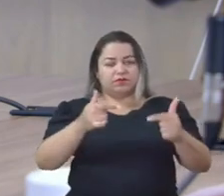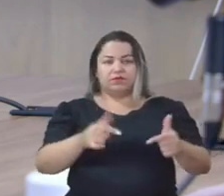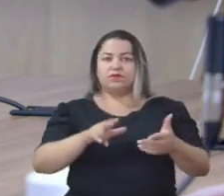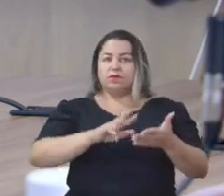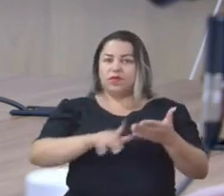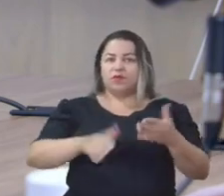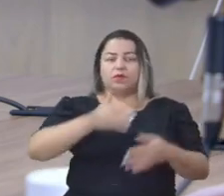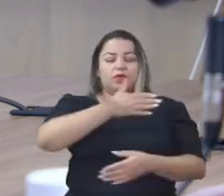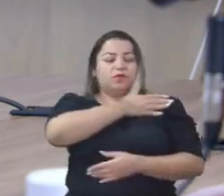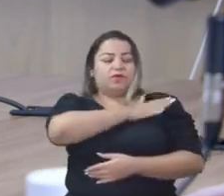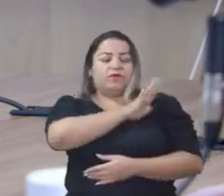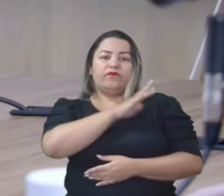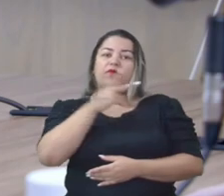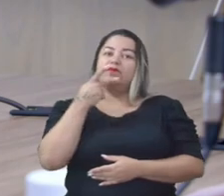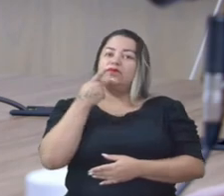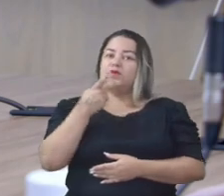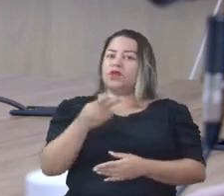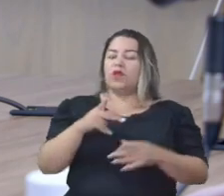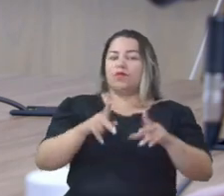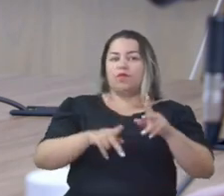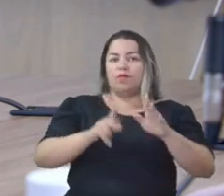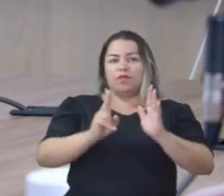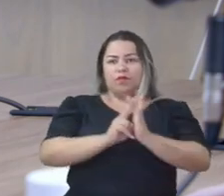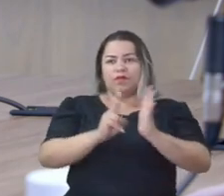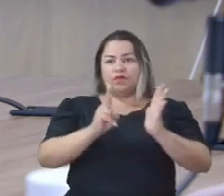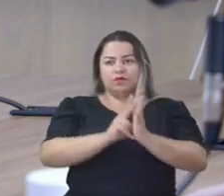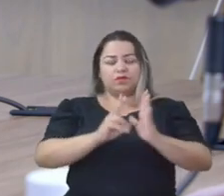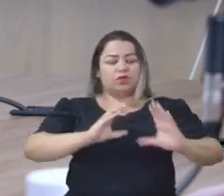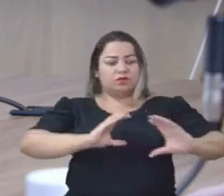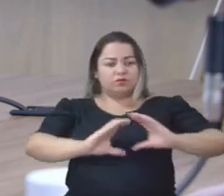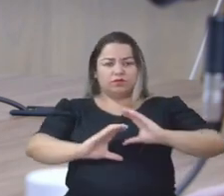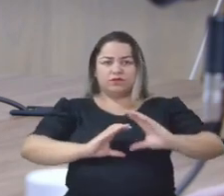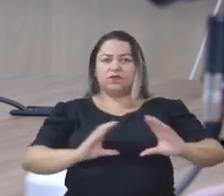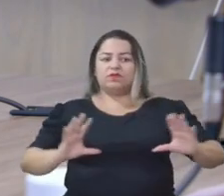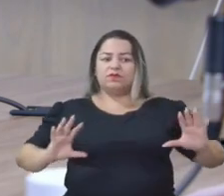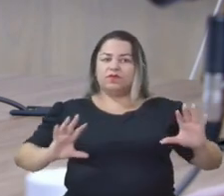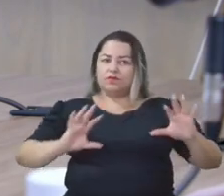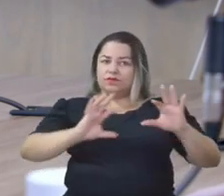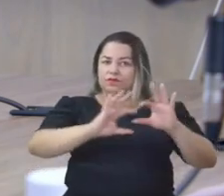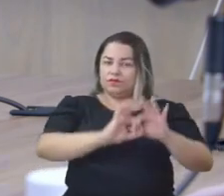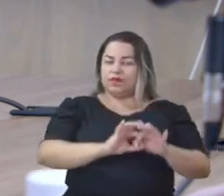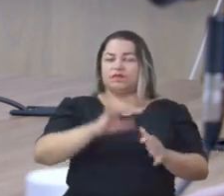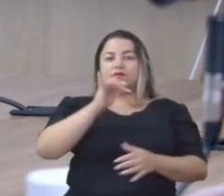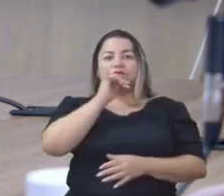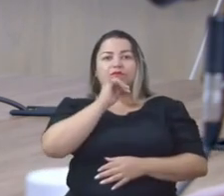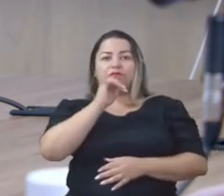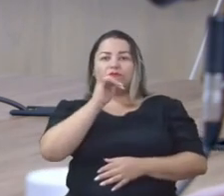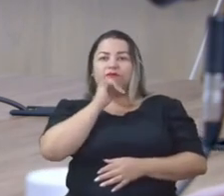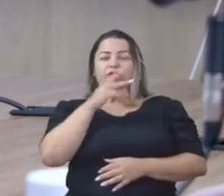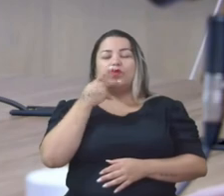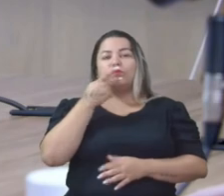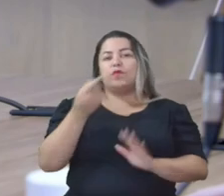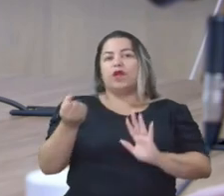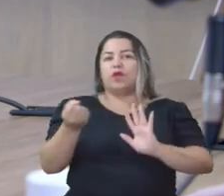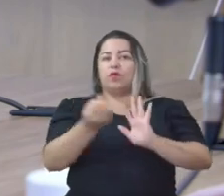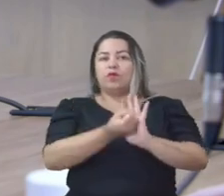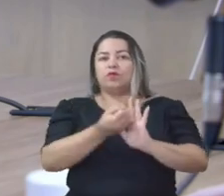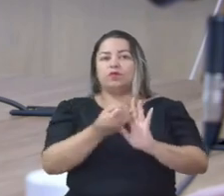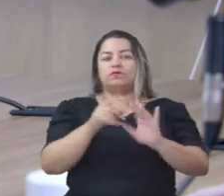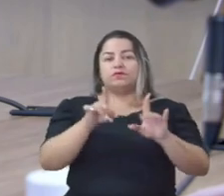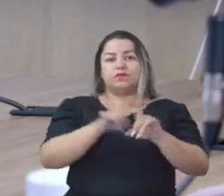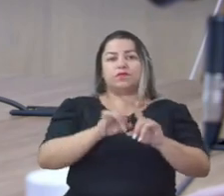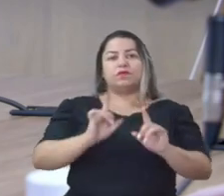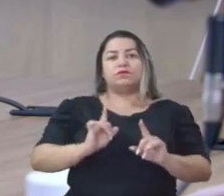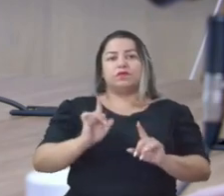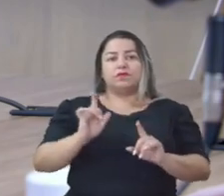desmistificando preconceitos e falando sobre quem são os povos indígenas, essa comunicação também está ligada a, por exemplo, falar do marco temporal, né? Que é